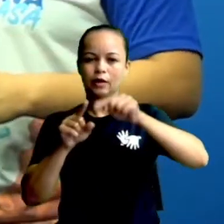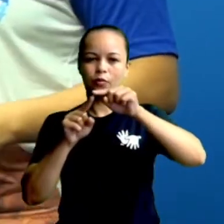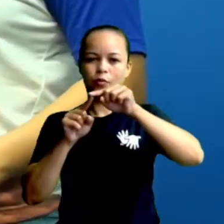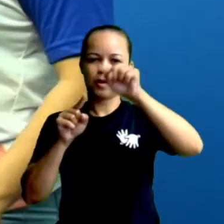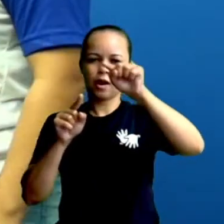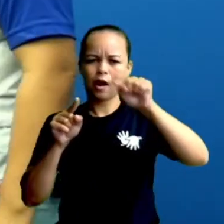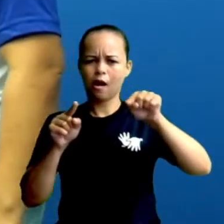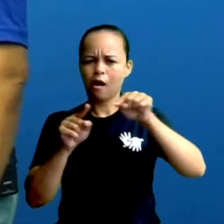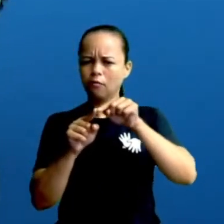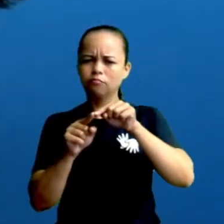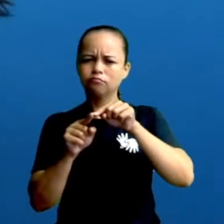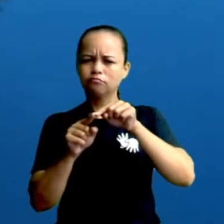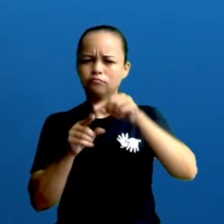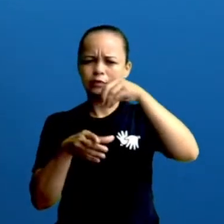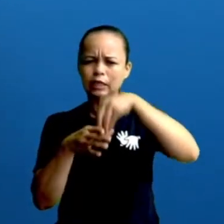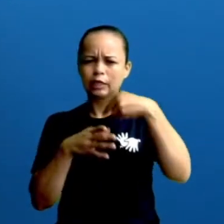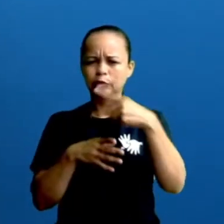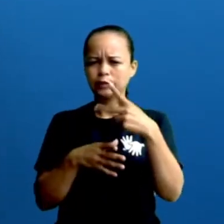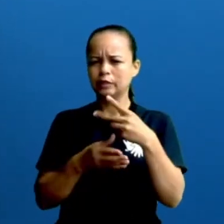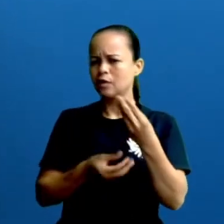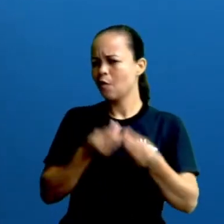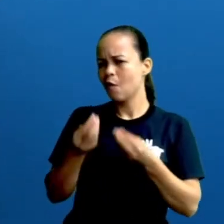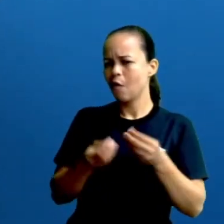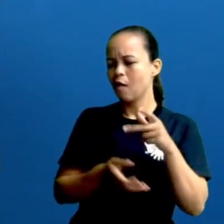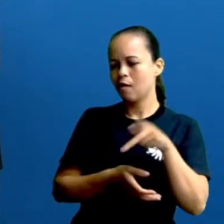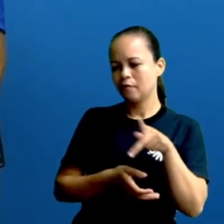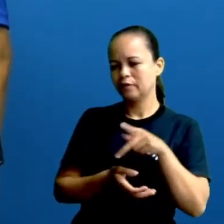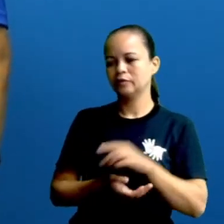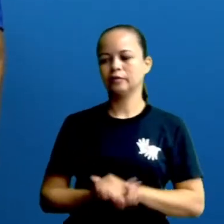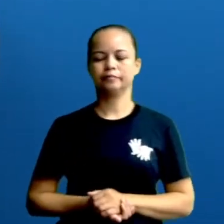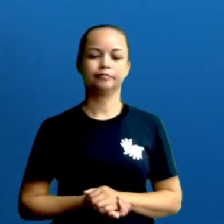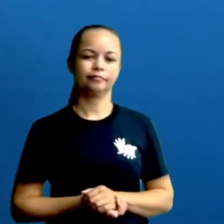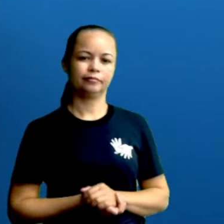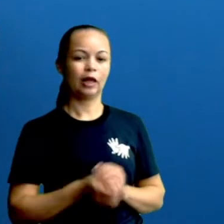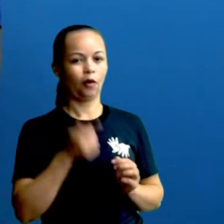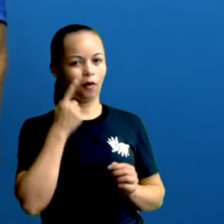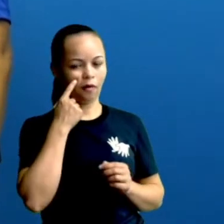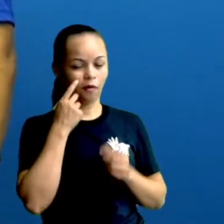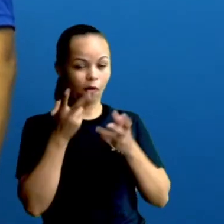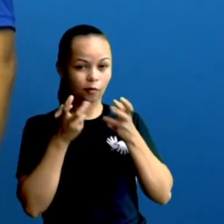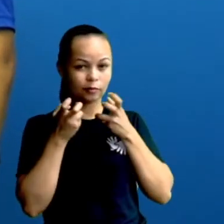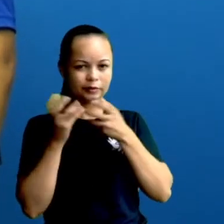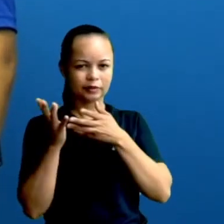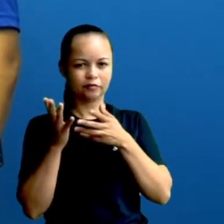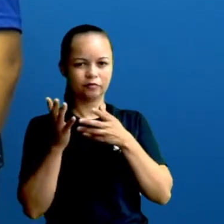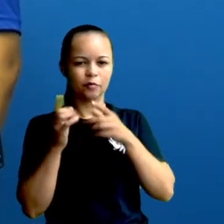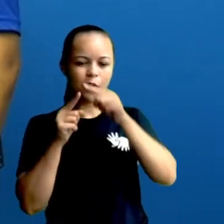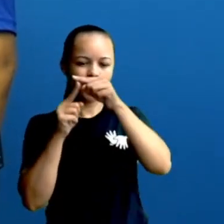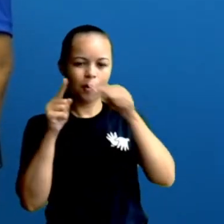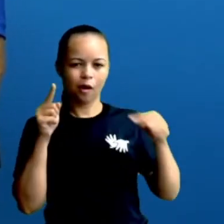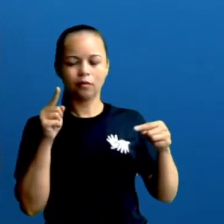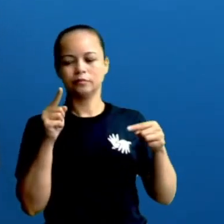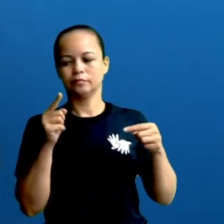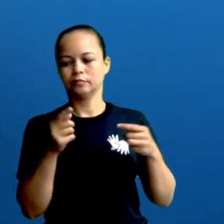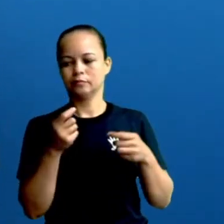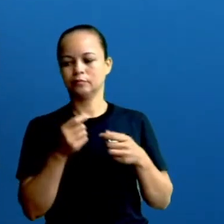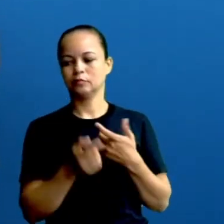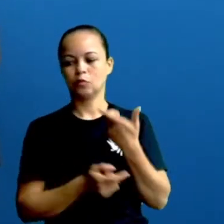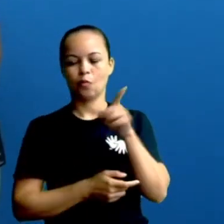hexágono. Como assim, professora? Olha, formei um triângulo aqui, ó, gente.